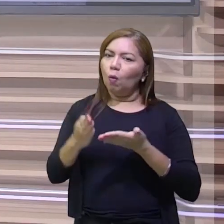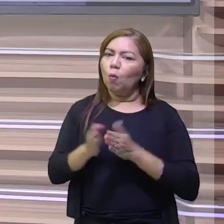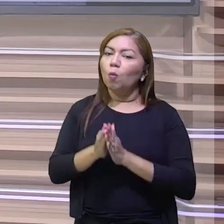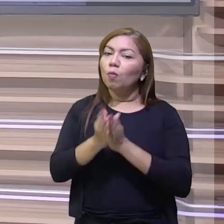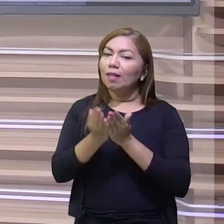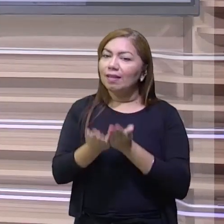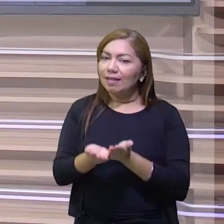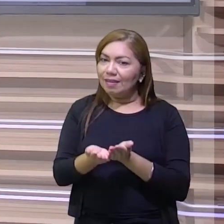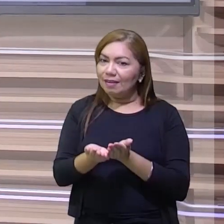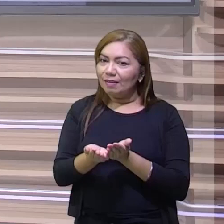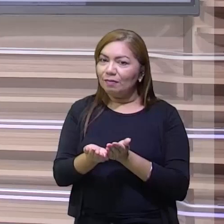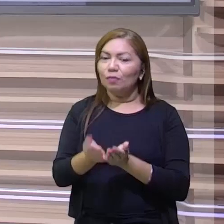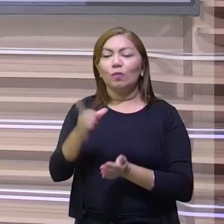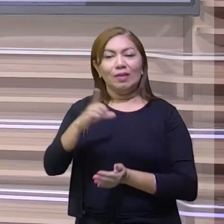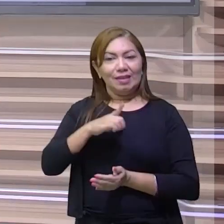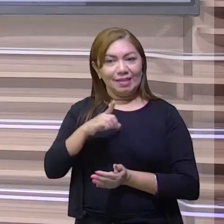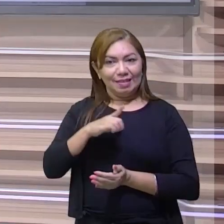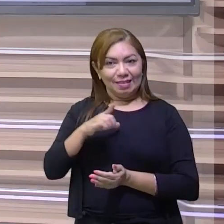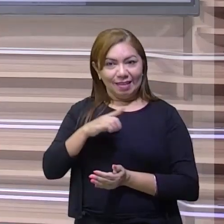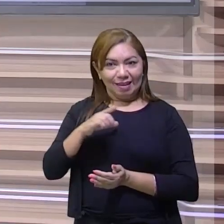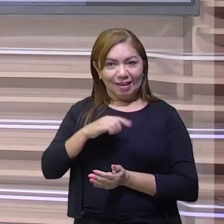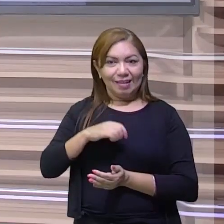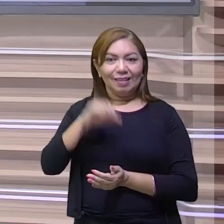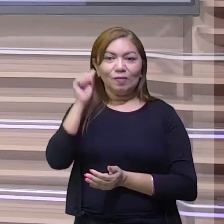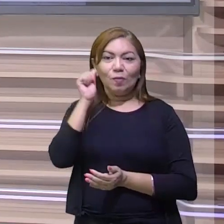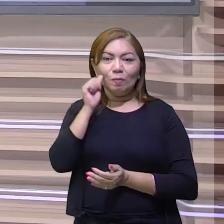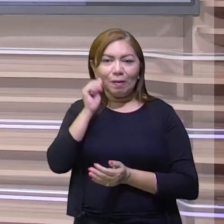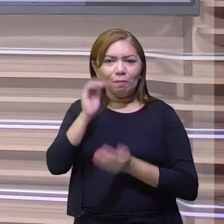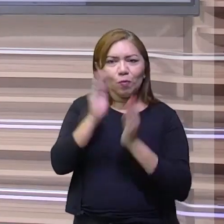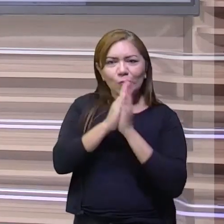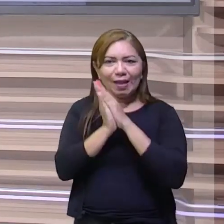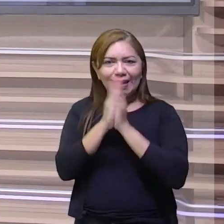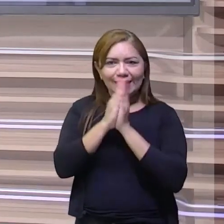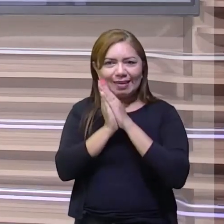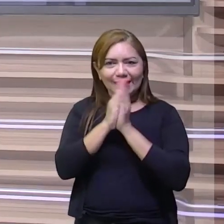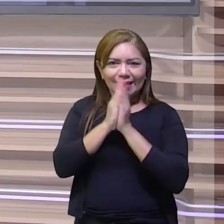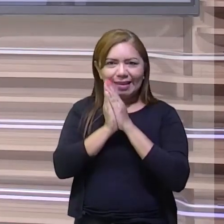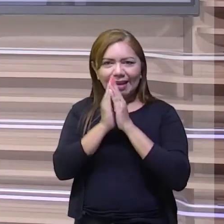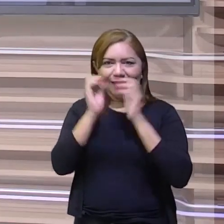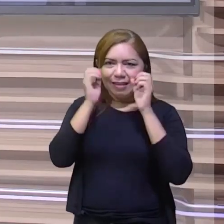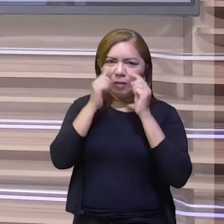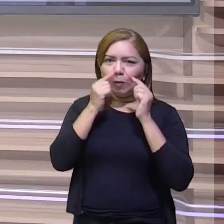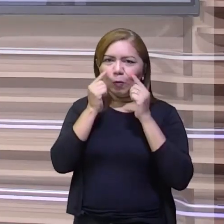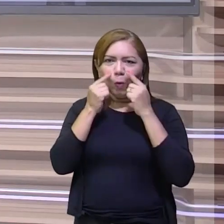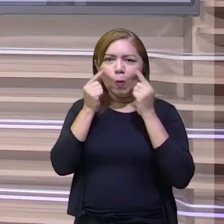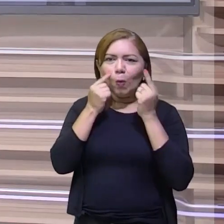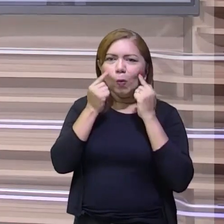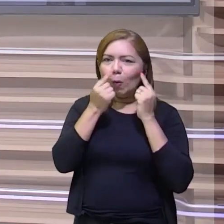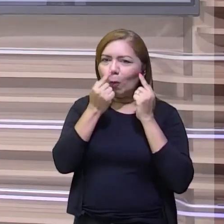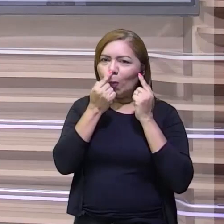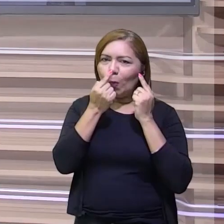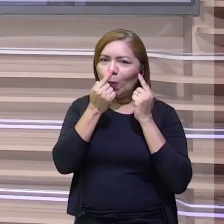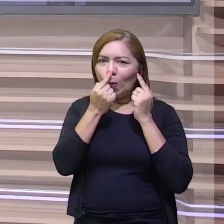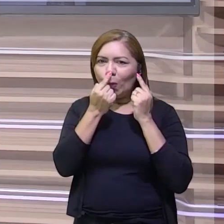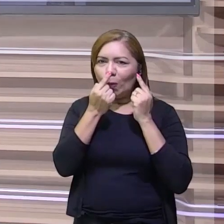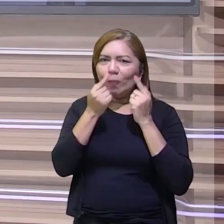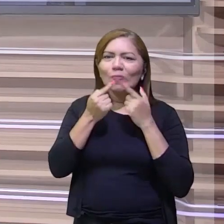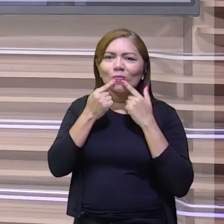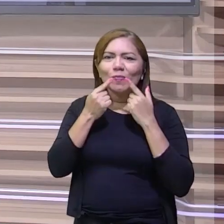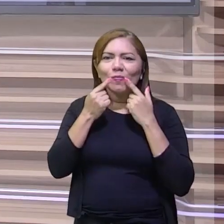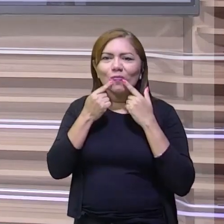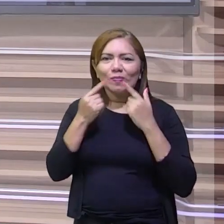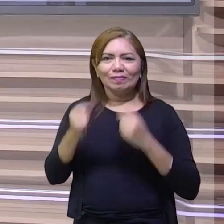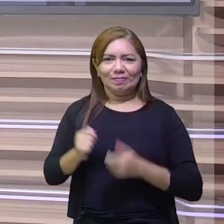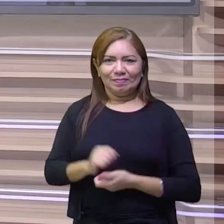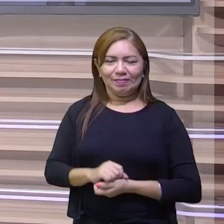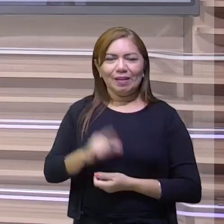livro Aritmética de Emília. Nesse livro, o aluno vai poder fazer o quê? Brincar através das operações e de maneira